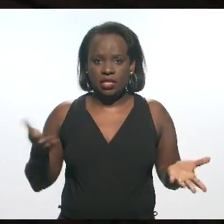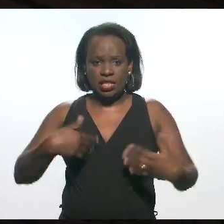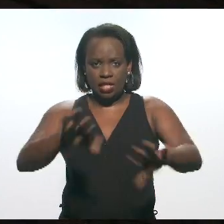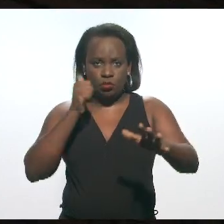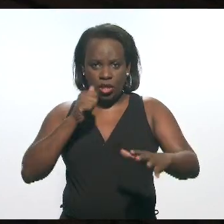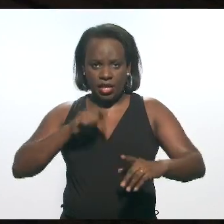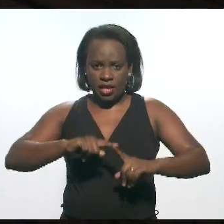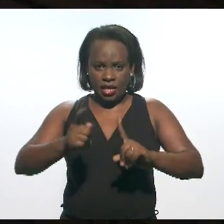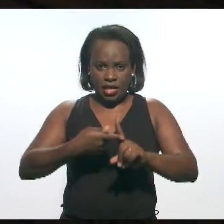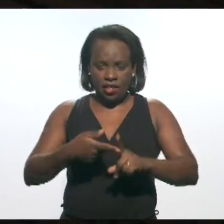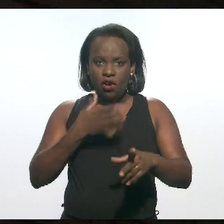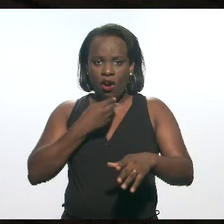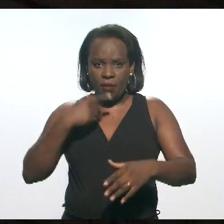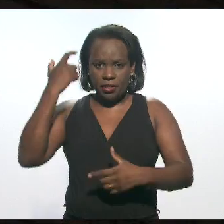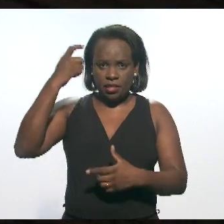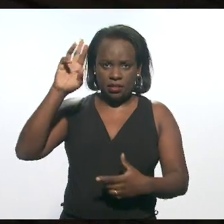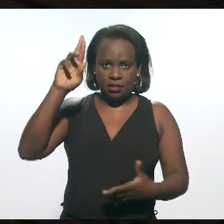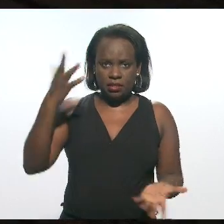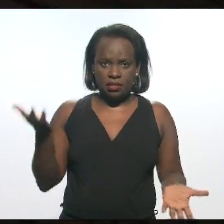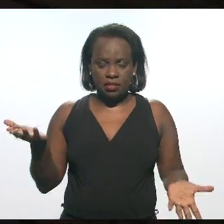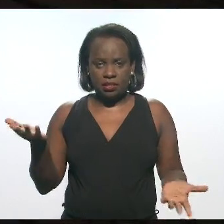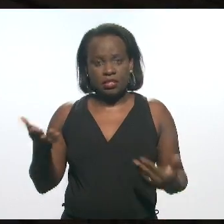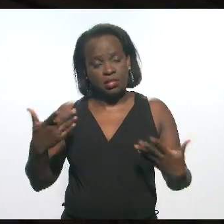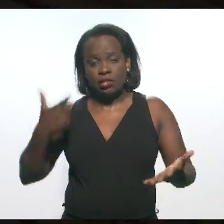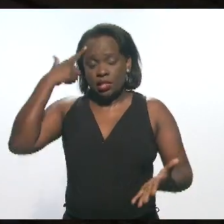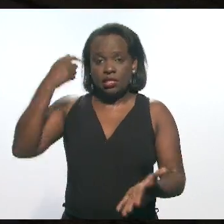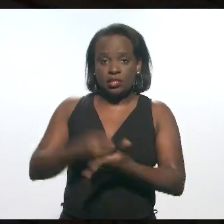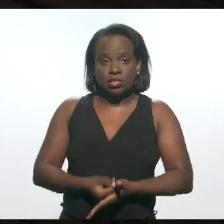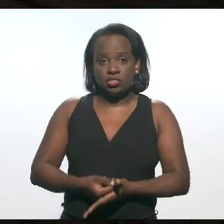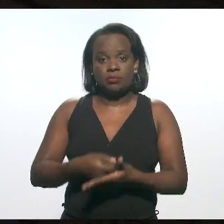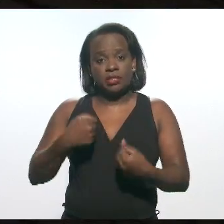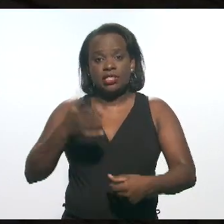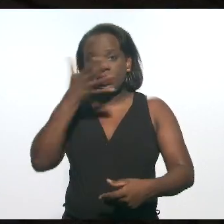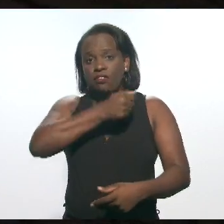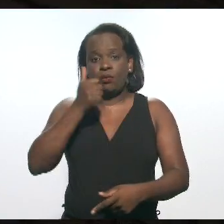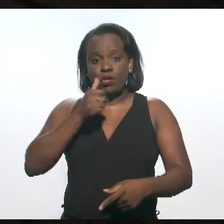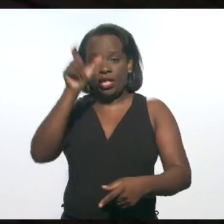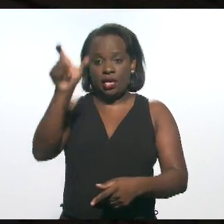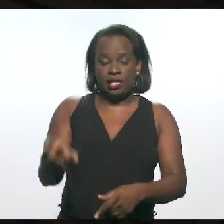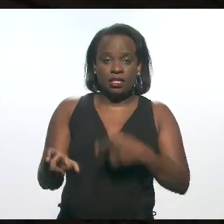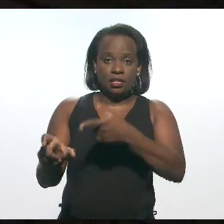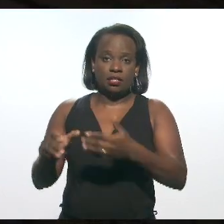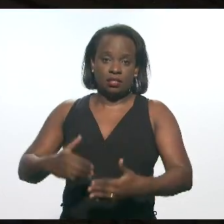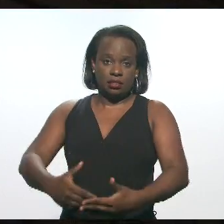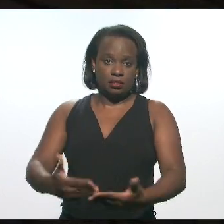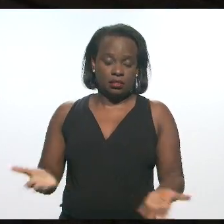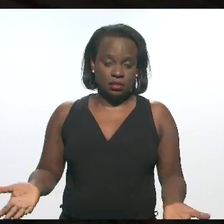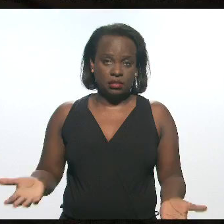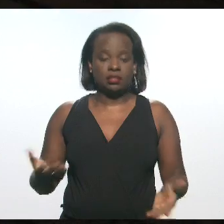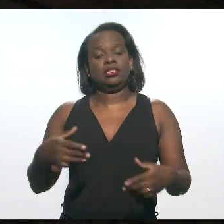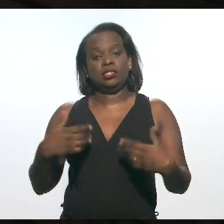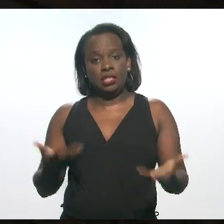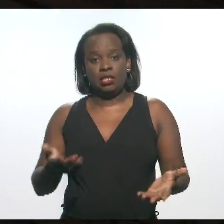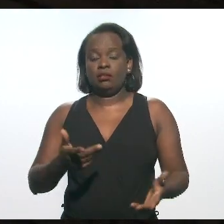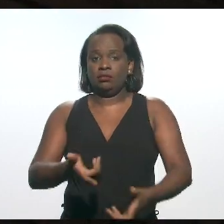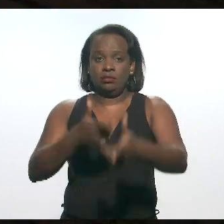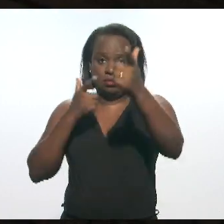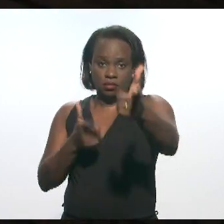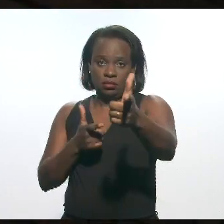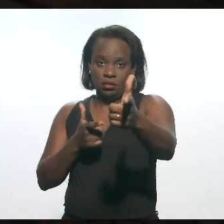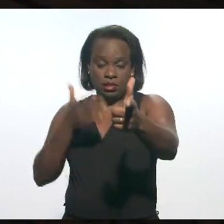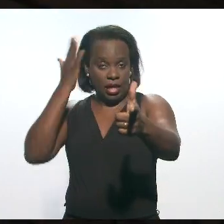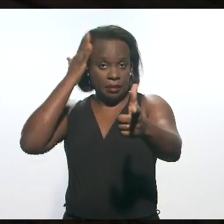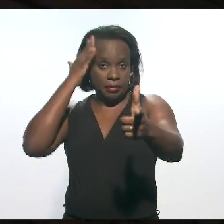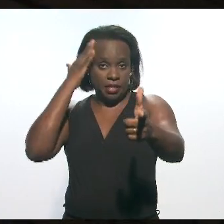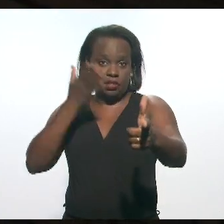e deixa aquela senhora na mão daquele bandido então ele decide salvar a vida daquela senhora aponta o seu fuzil